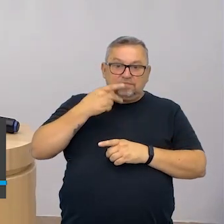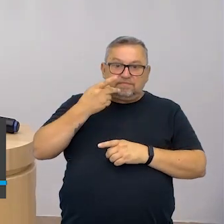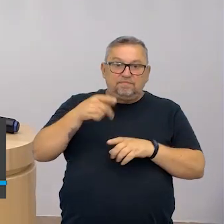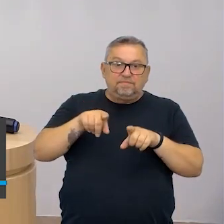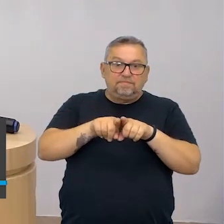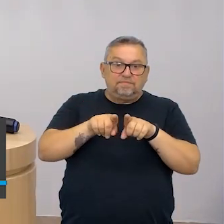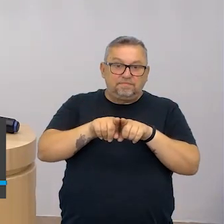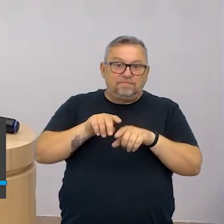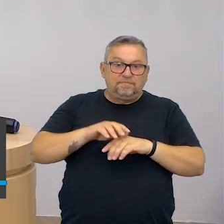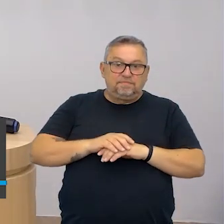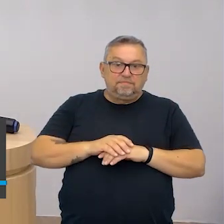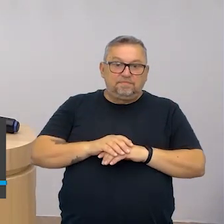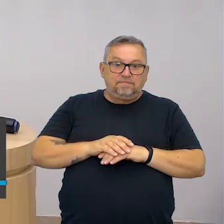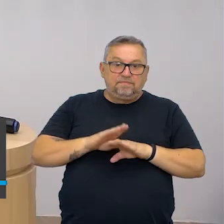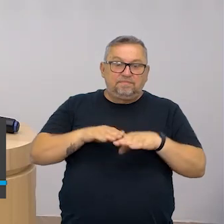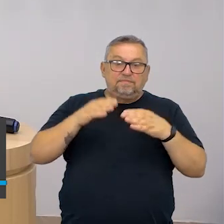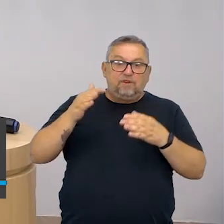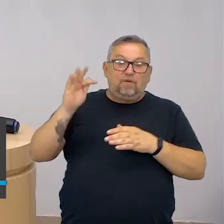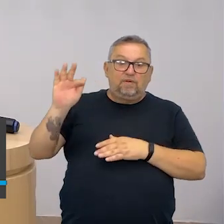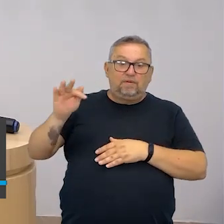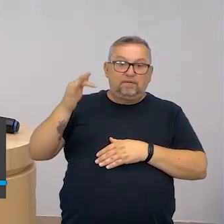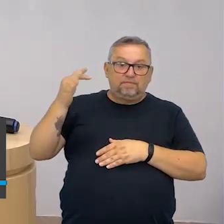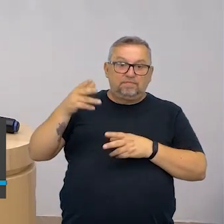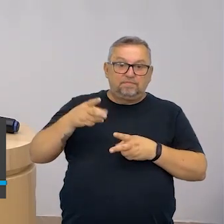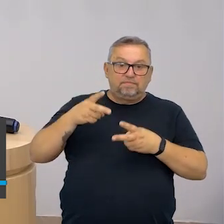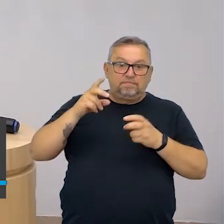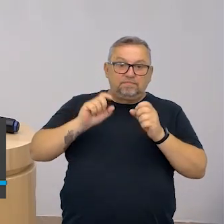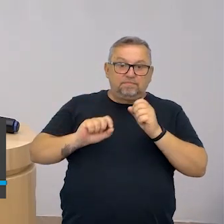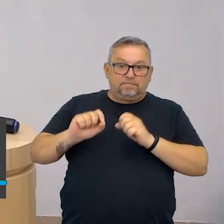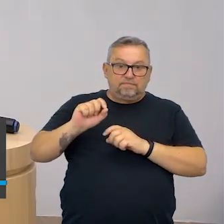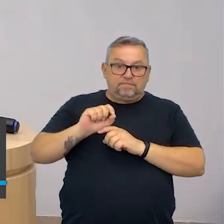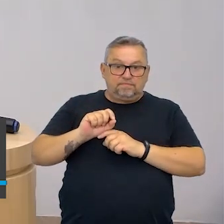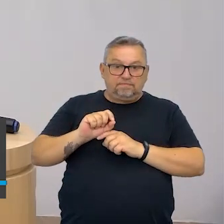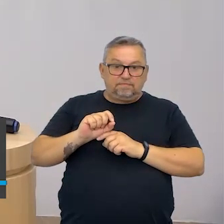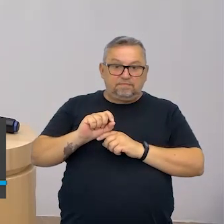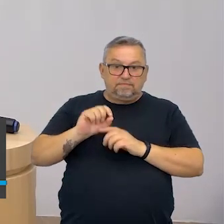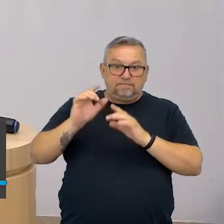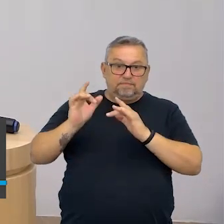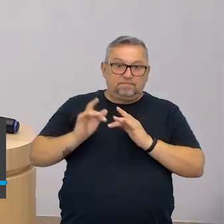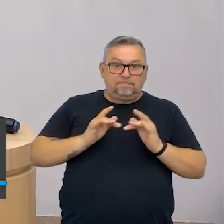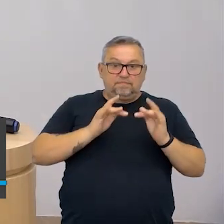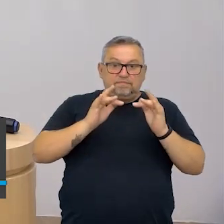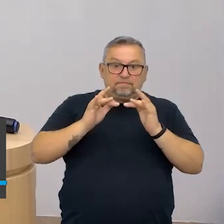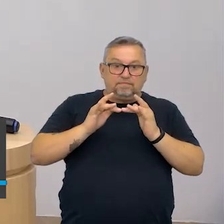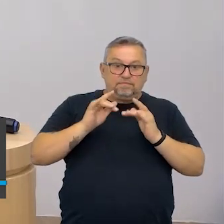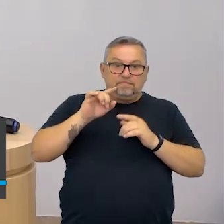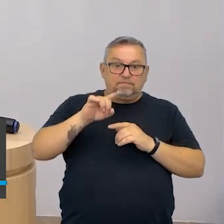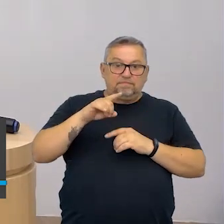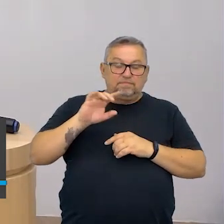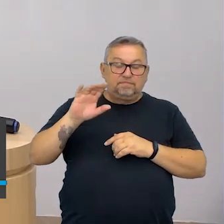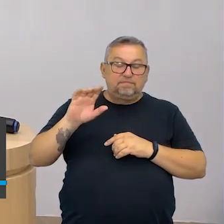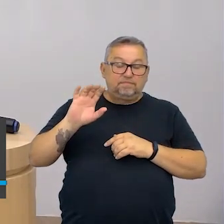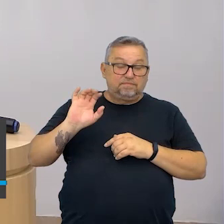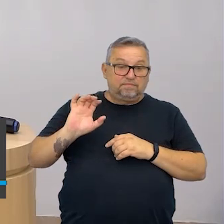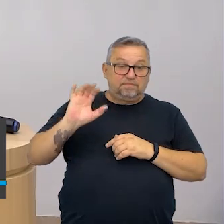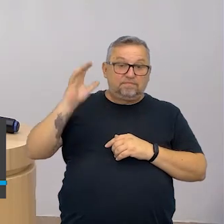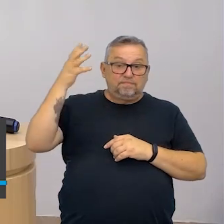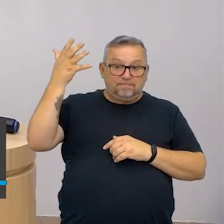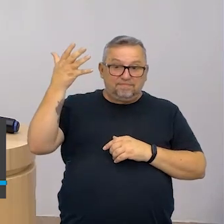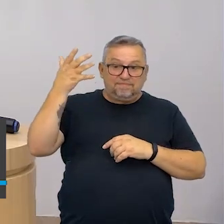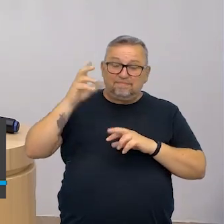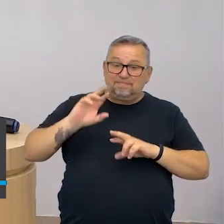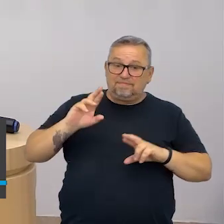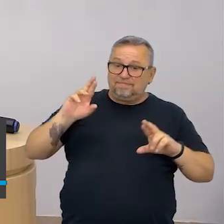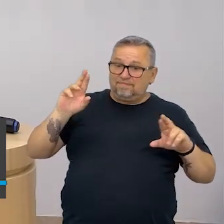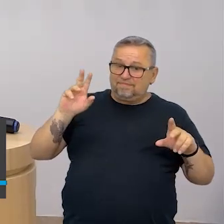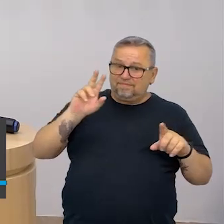também, né? Então, o Frantz Fanon, ele percebeu que associado a esse fenômeno da diferença